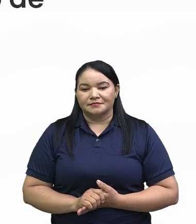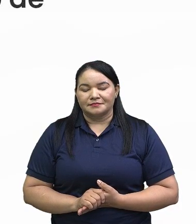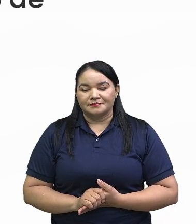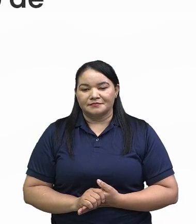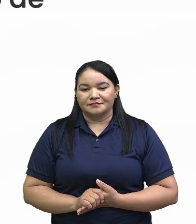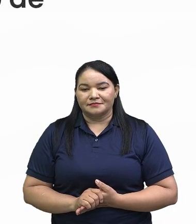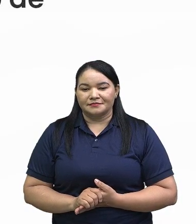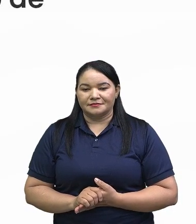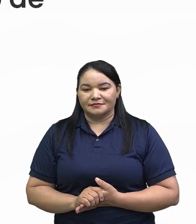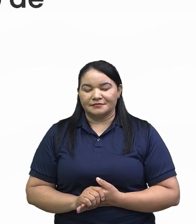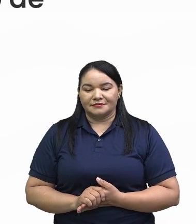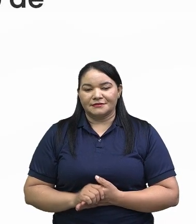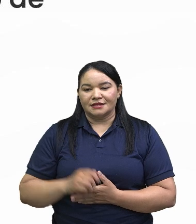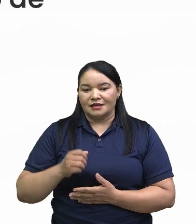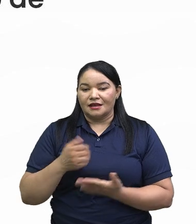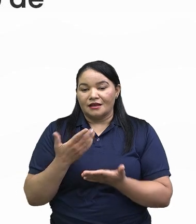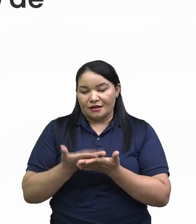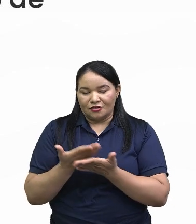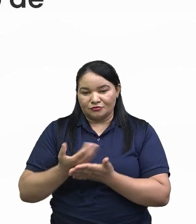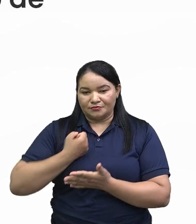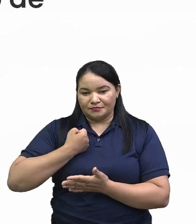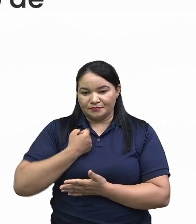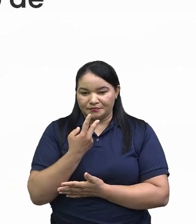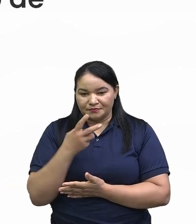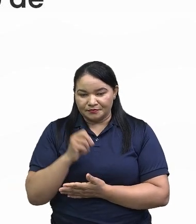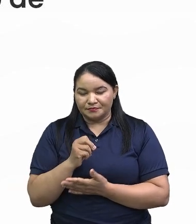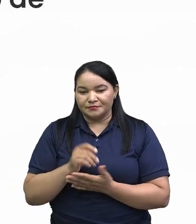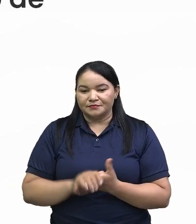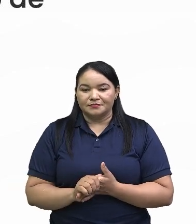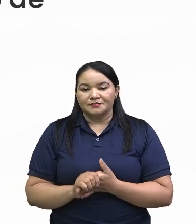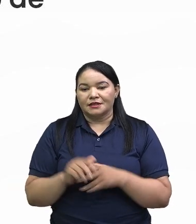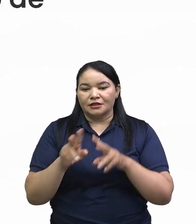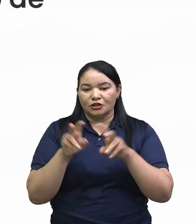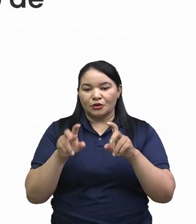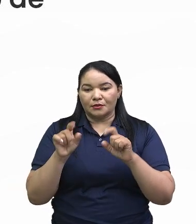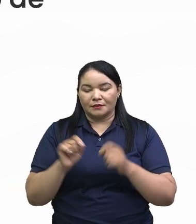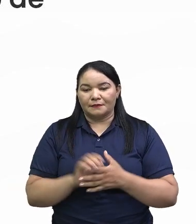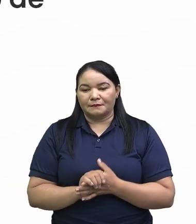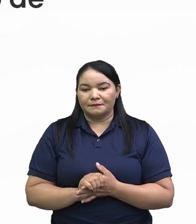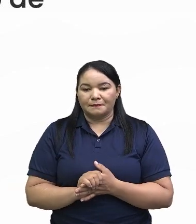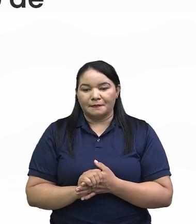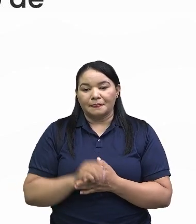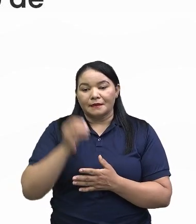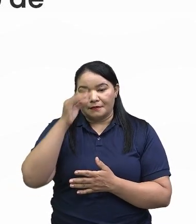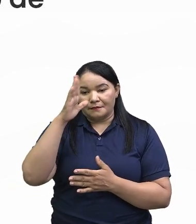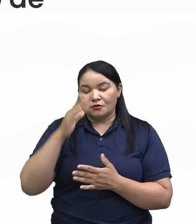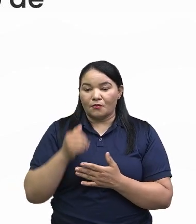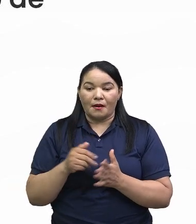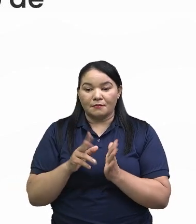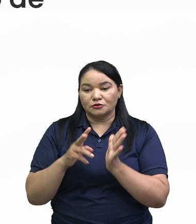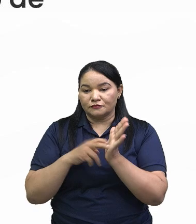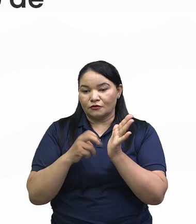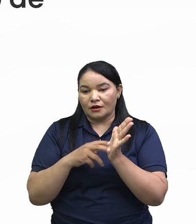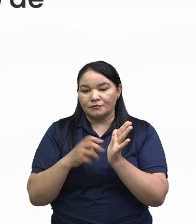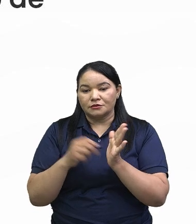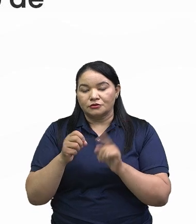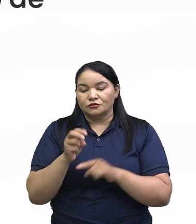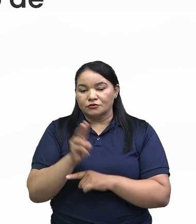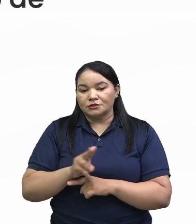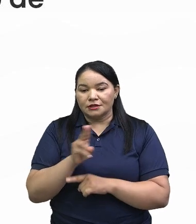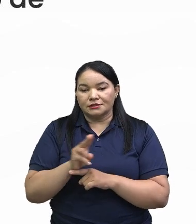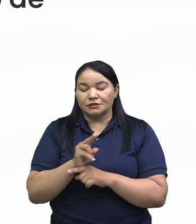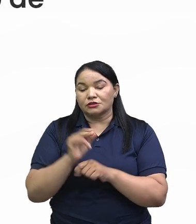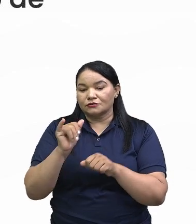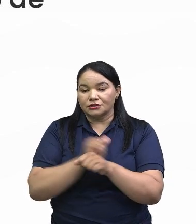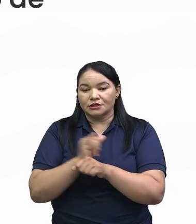Vamos lá, temos na aula de número 20, objeto de conhecimento, conhecimento amplo de vocabulário e utilização